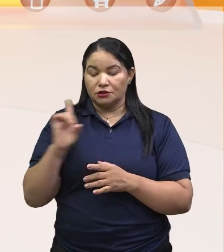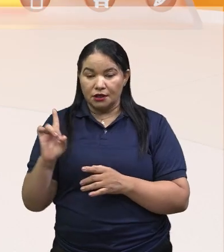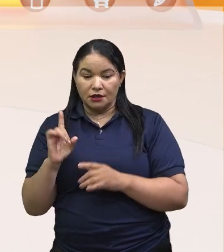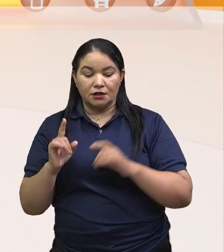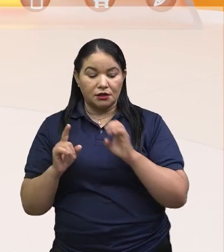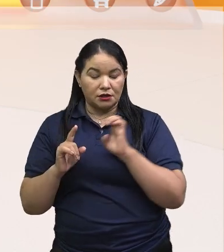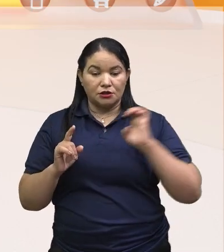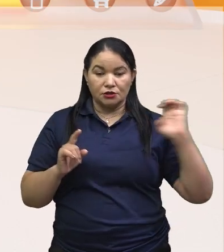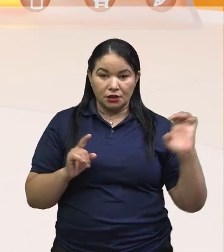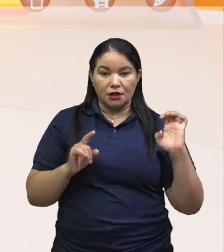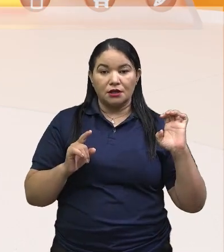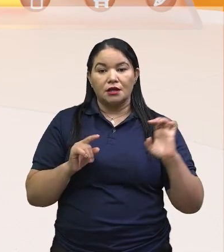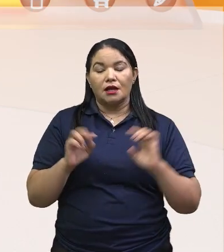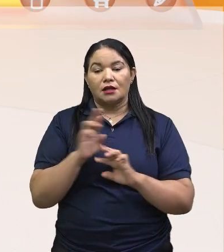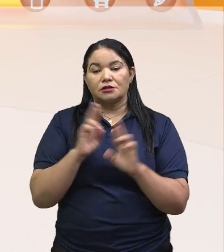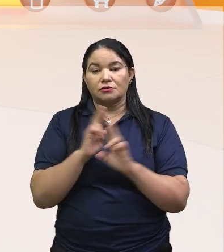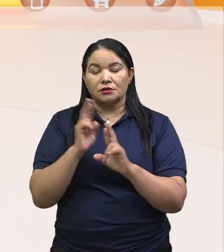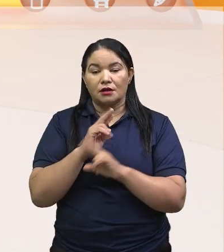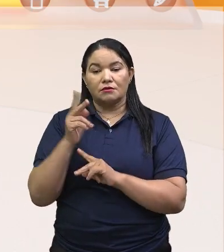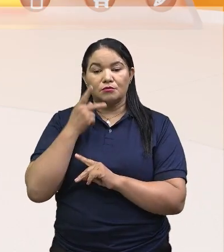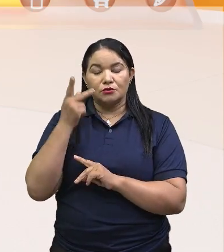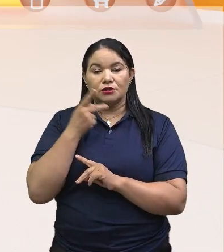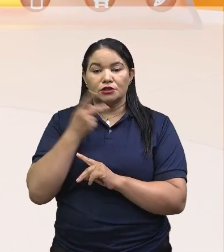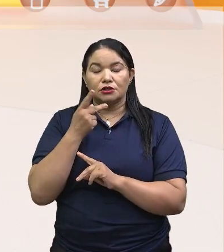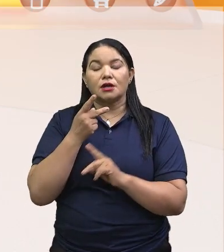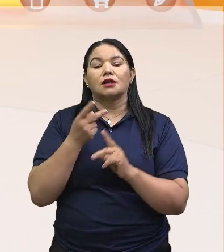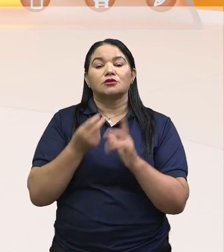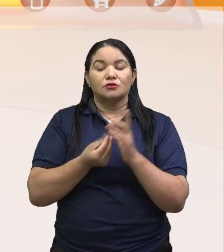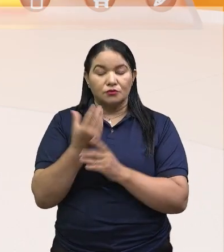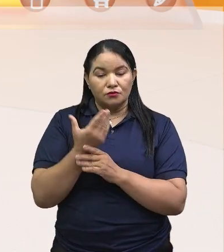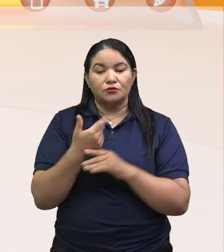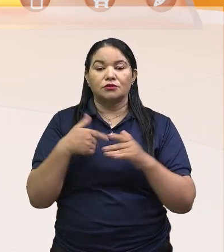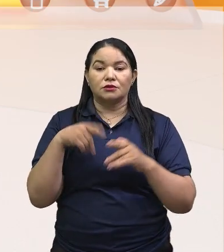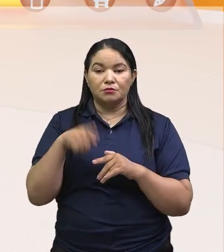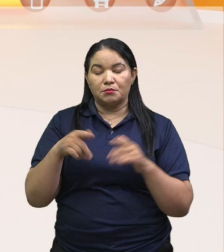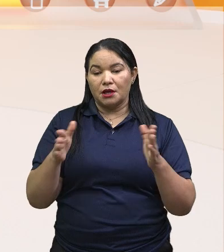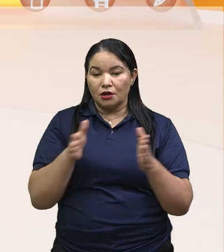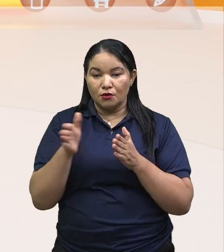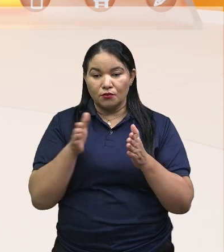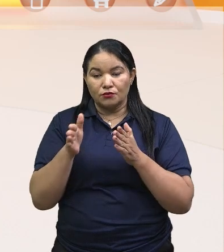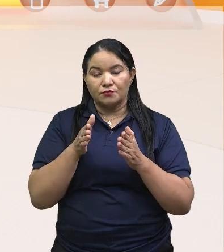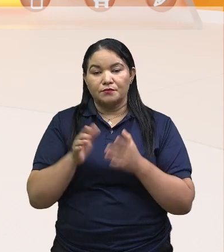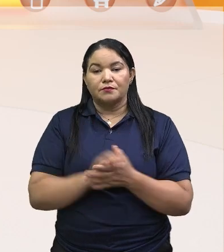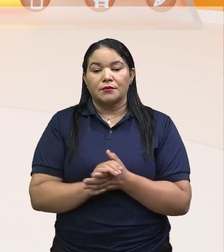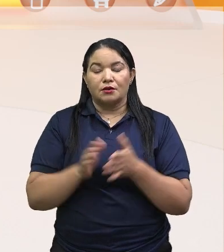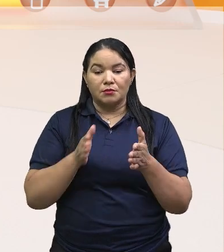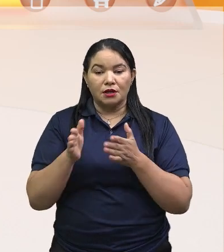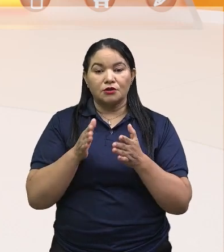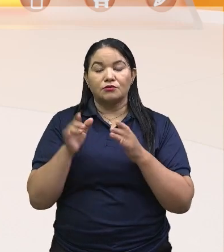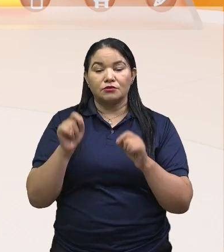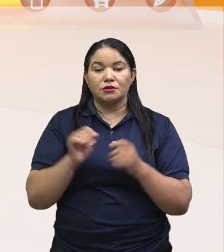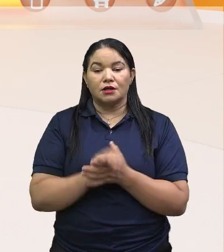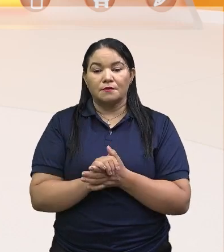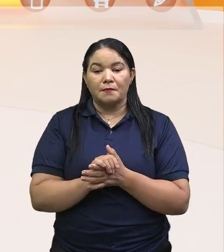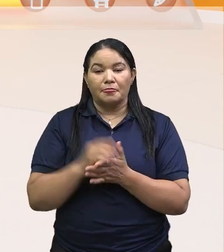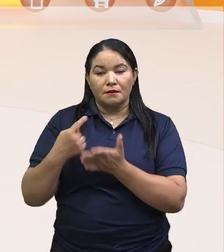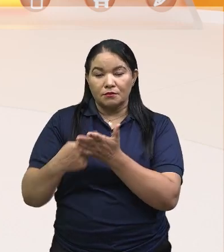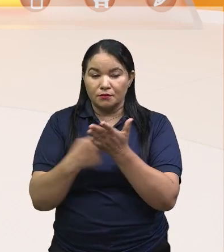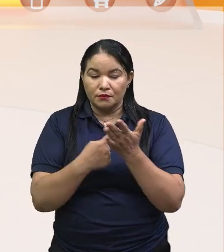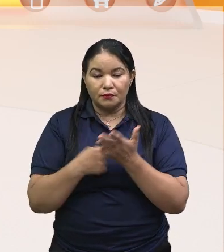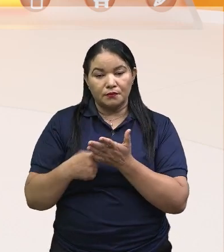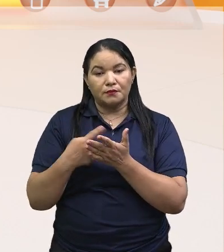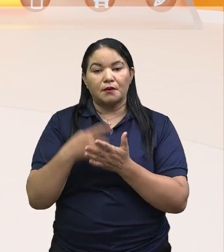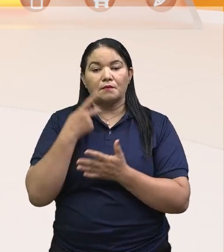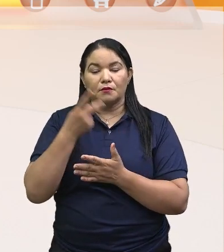esquerda na política, ele vai surgir nesse período, né? Durante as deliberações